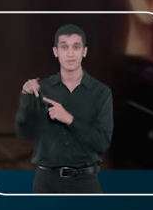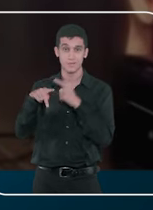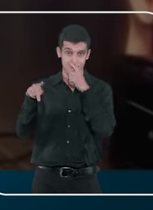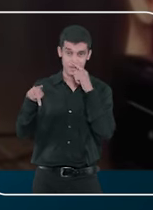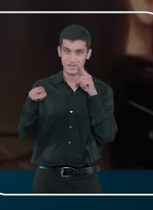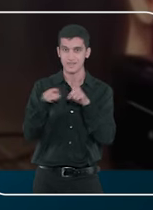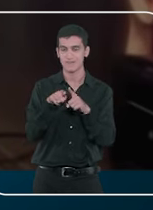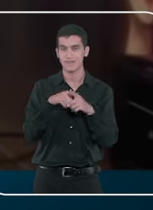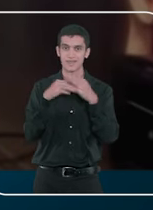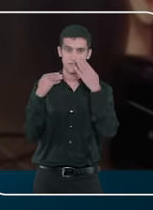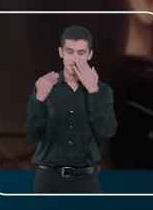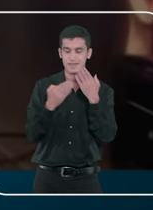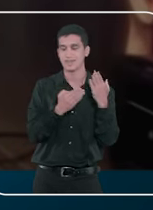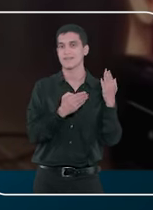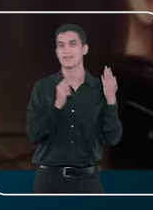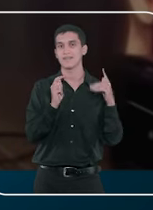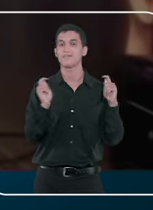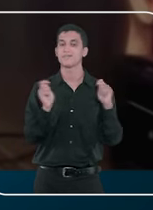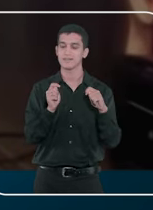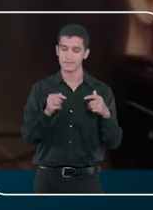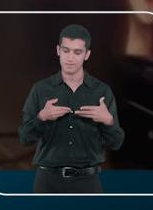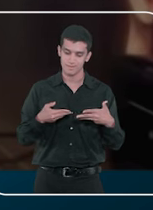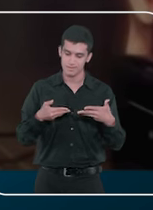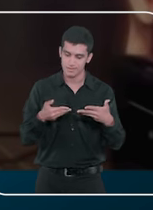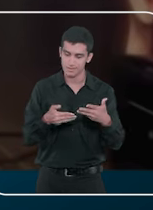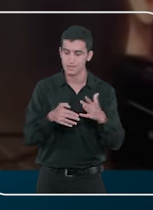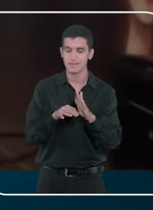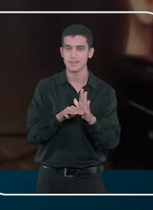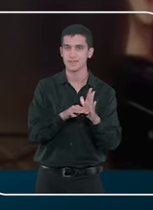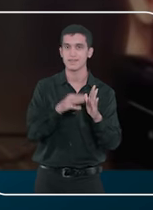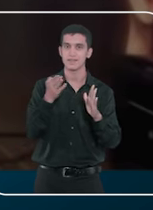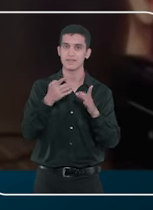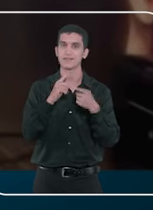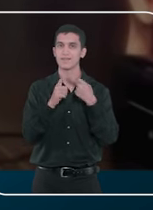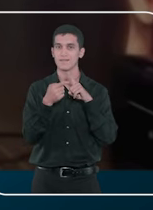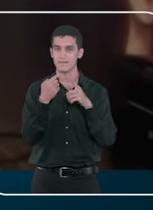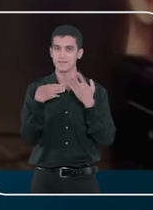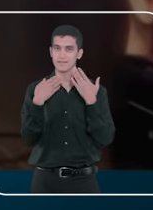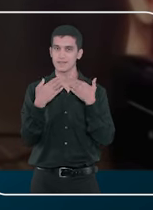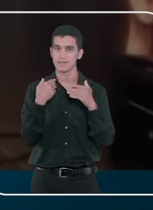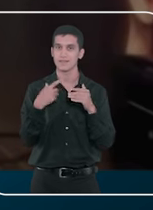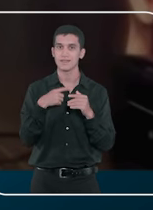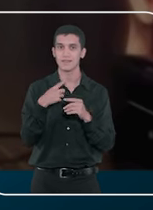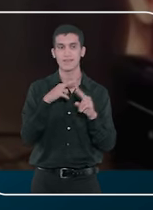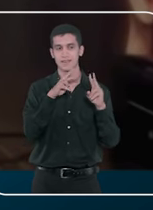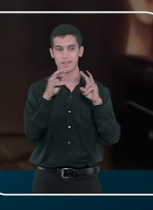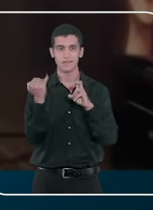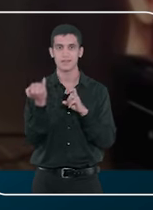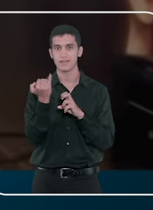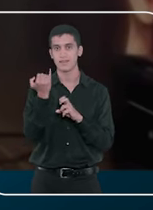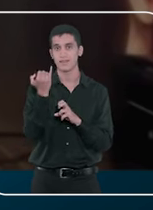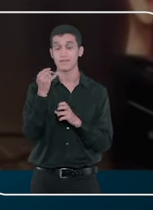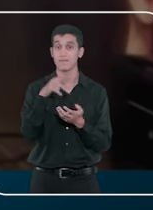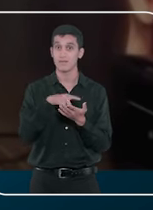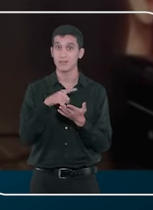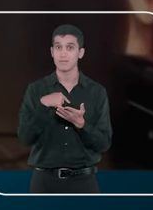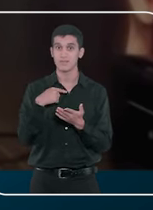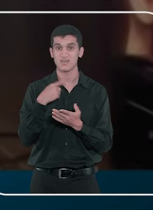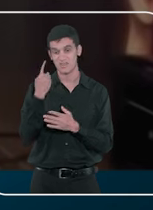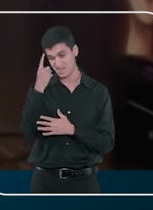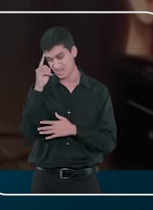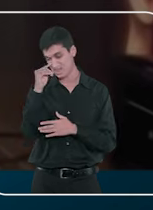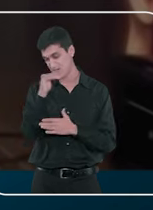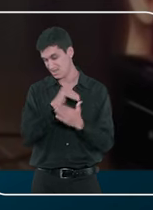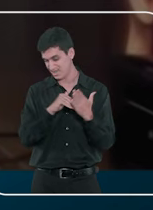a oportunidade de contribuir com essa conversa para temas tão relevantes. Na verdade, a gente podia passar um dia